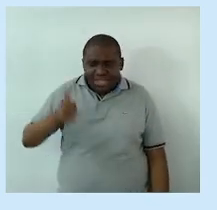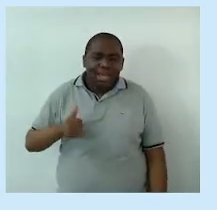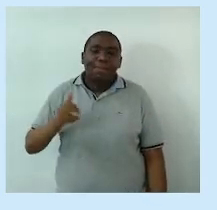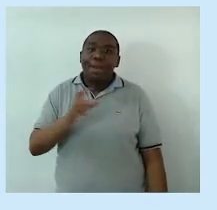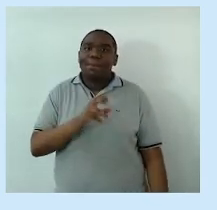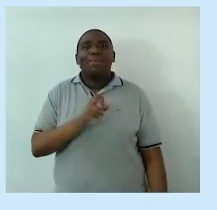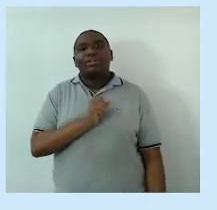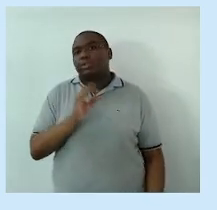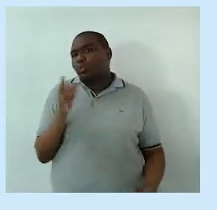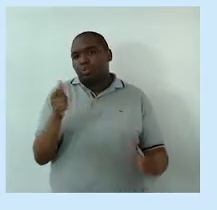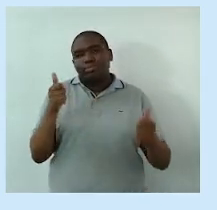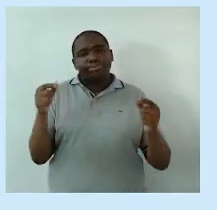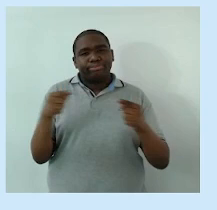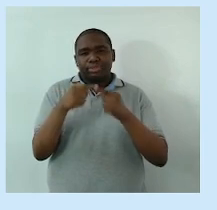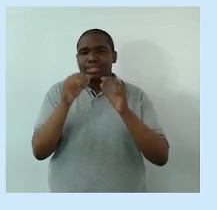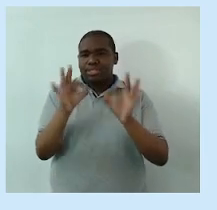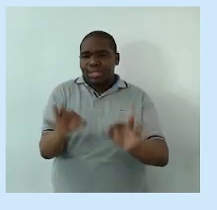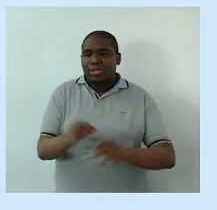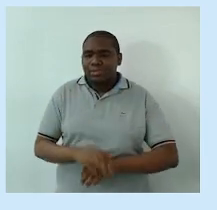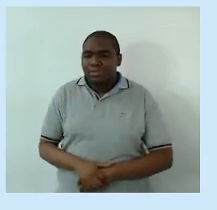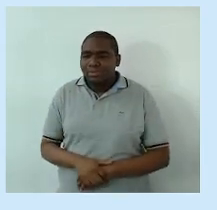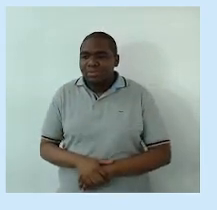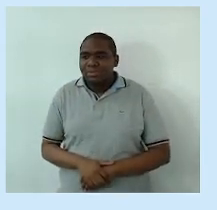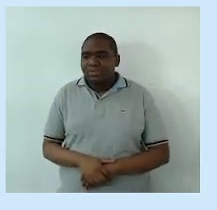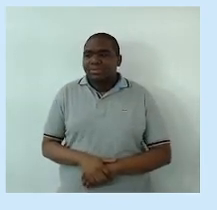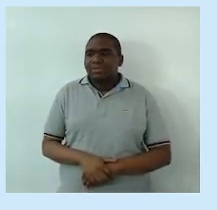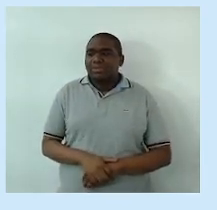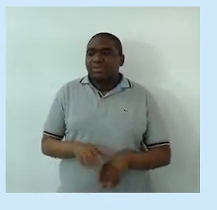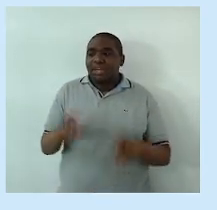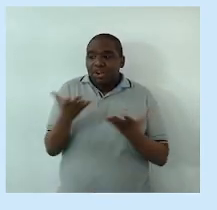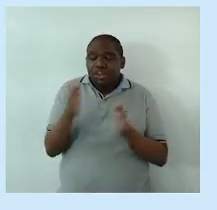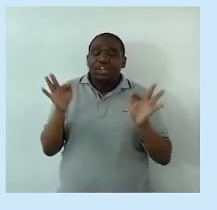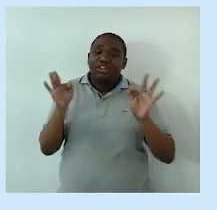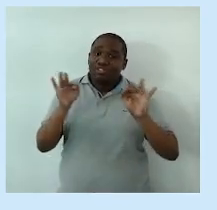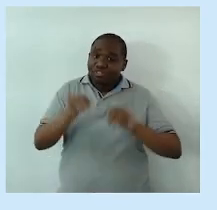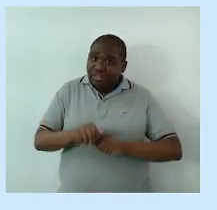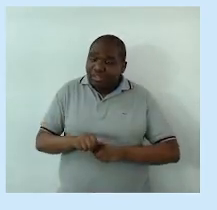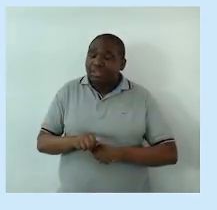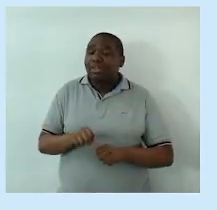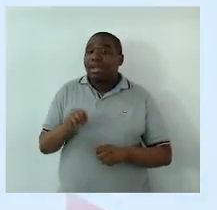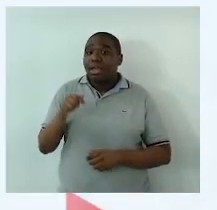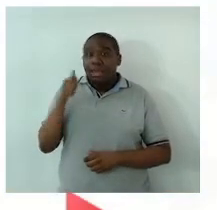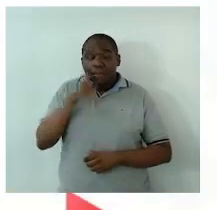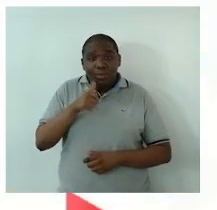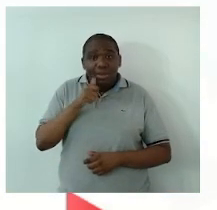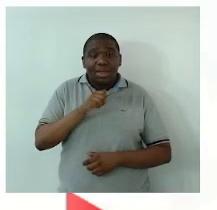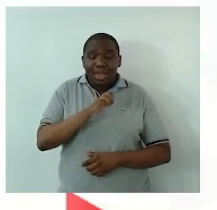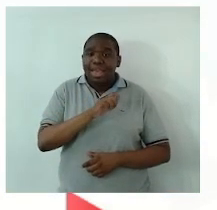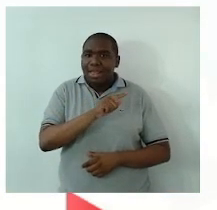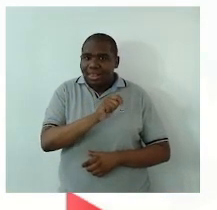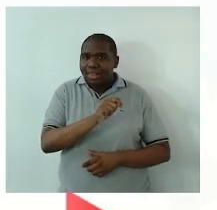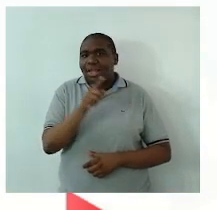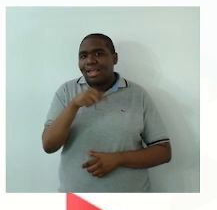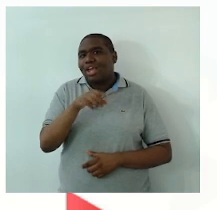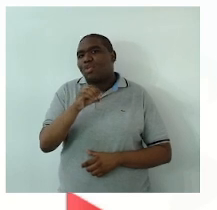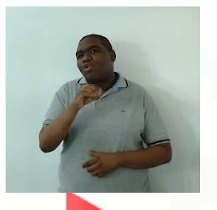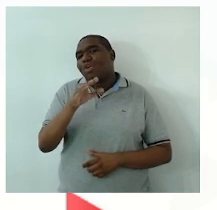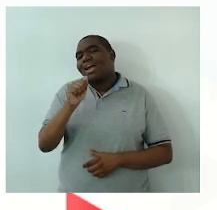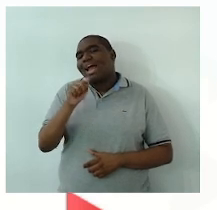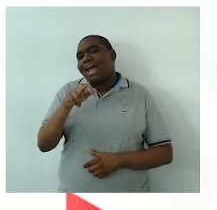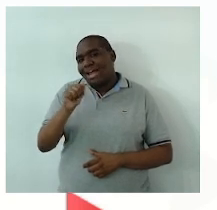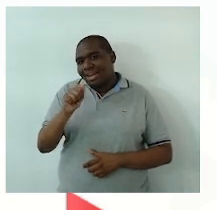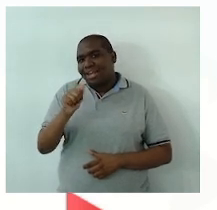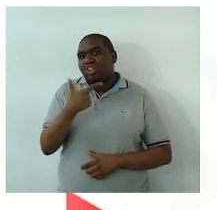dá certo. Temos também, né, para finalizar, Ela é o Cara, She's the Man, de 2006, né,